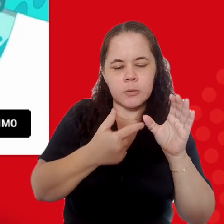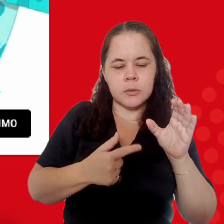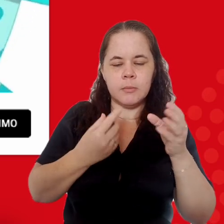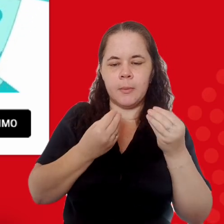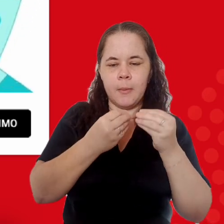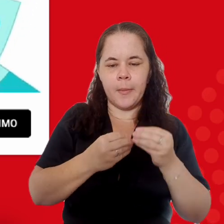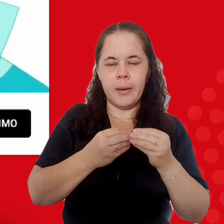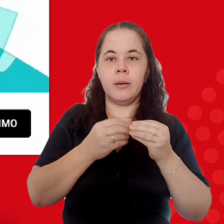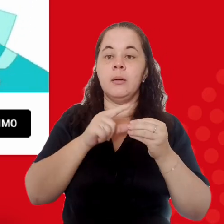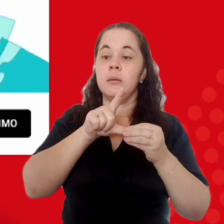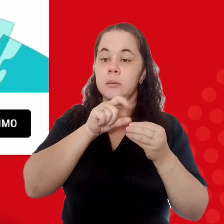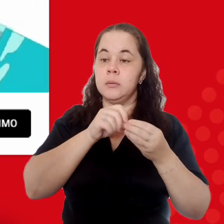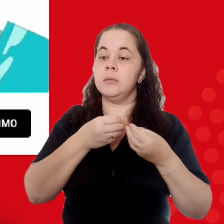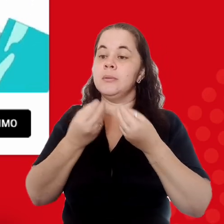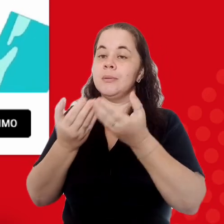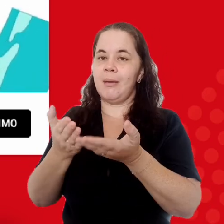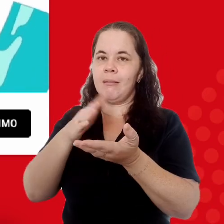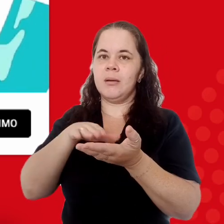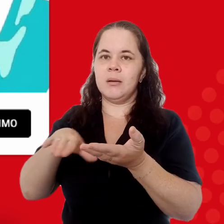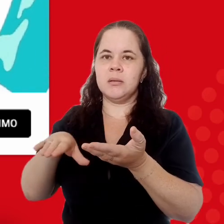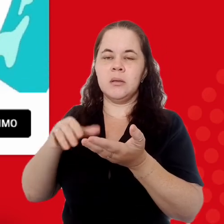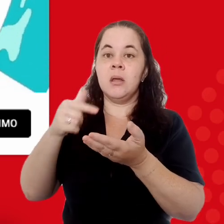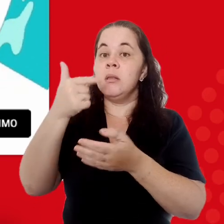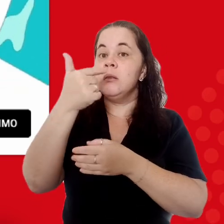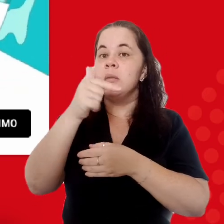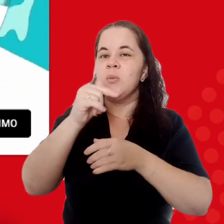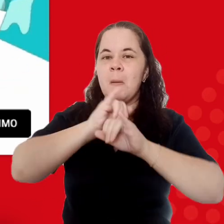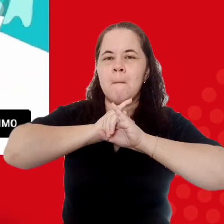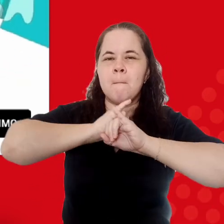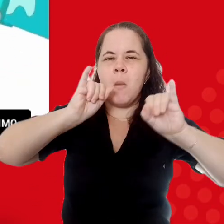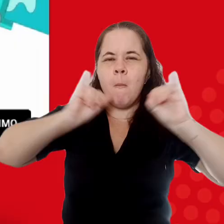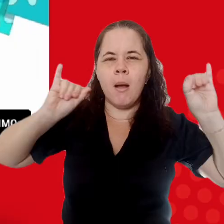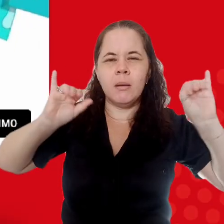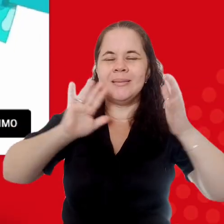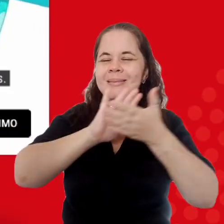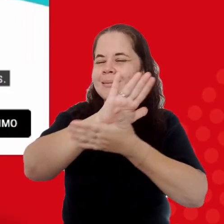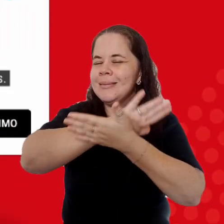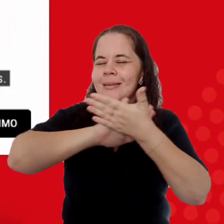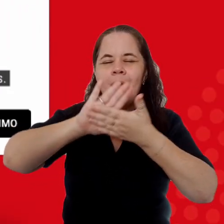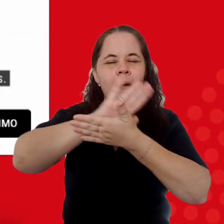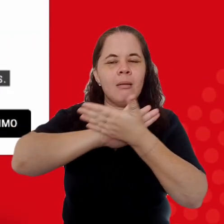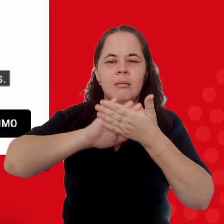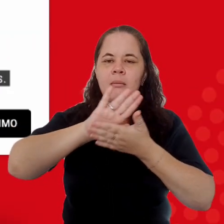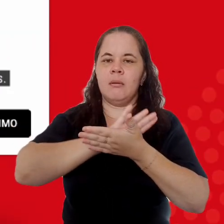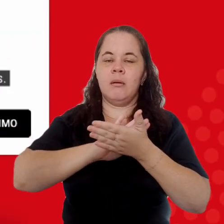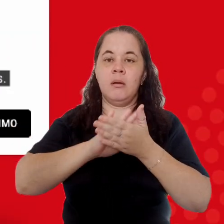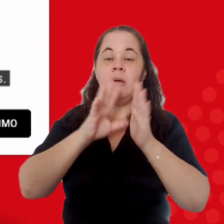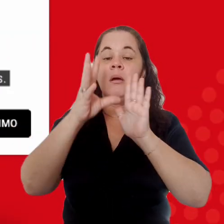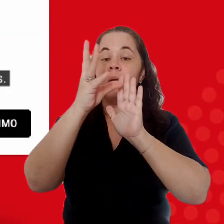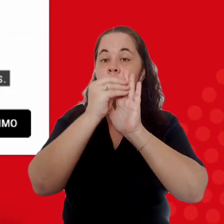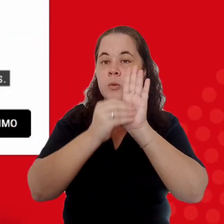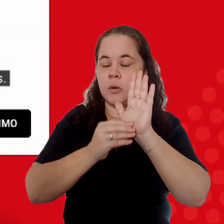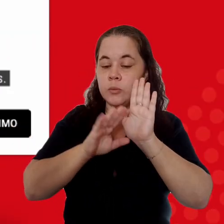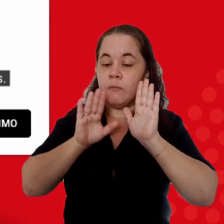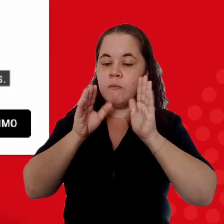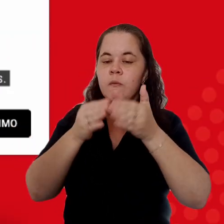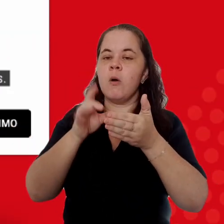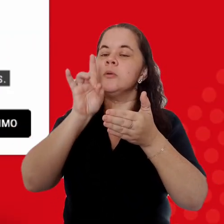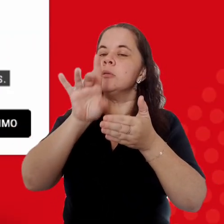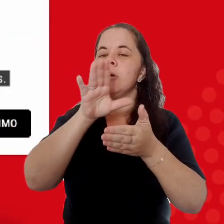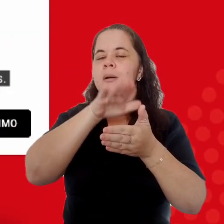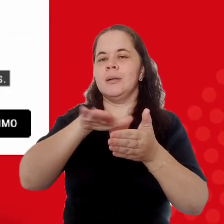de nenhuma natureza. A criança não tem contato com nenhuma publicidade. E o conteúdo, claro, é específico para